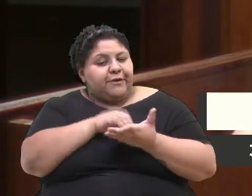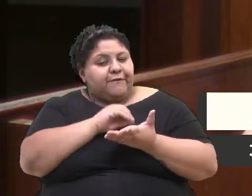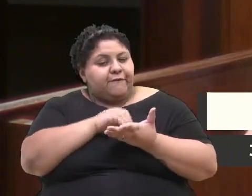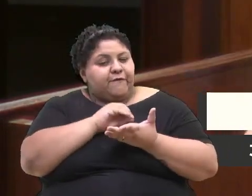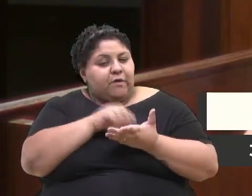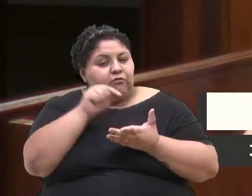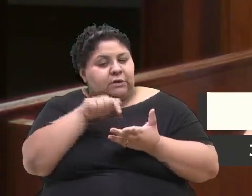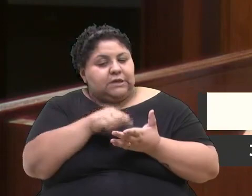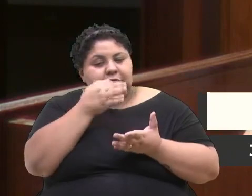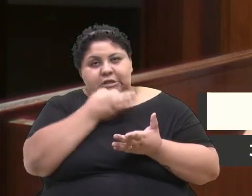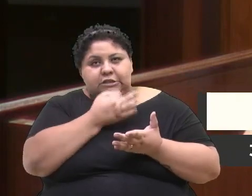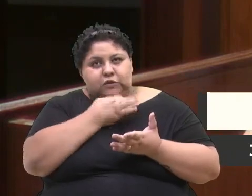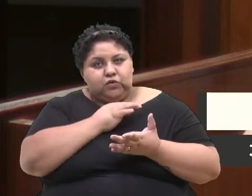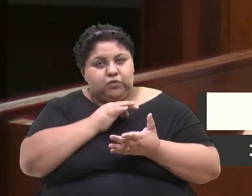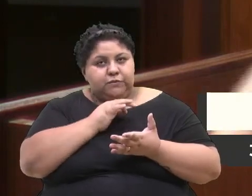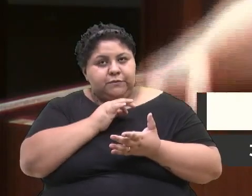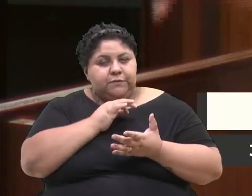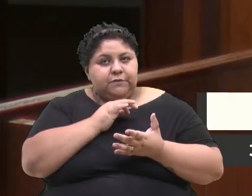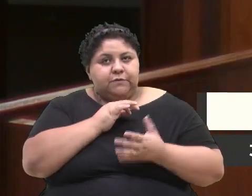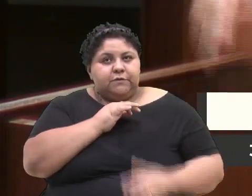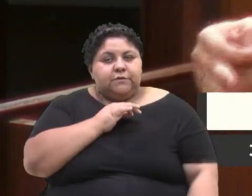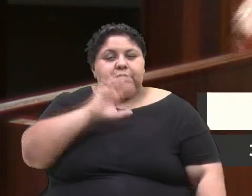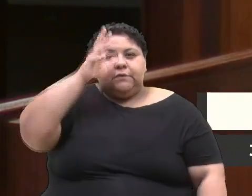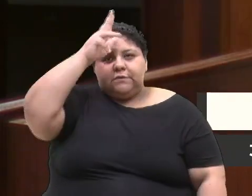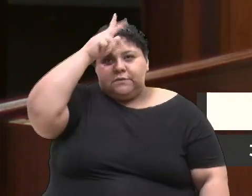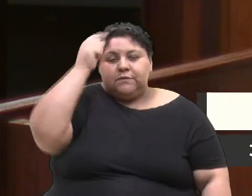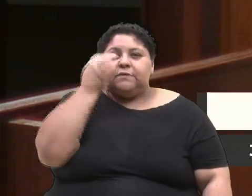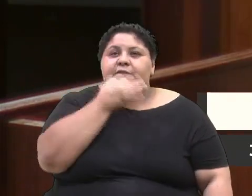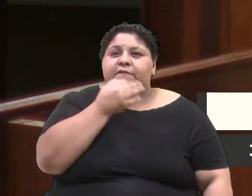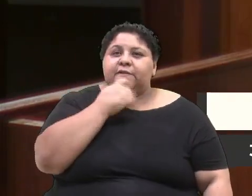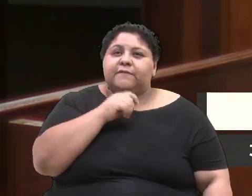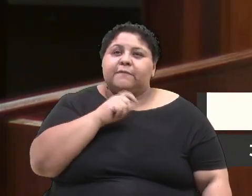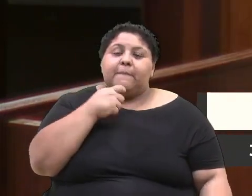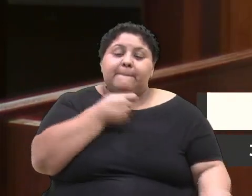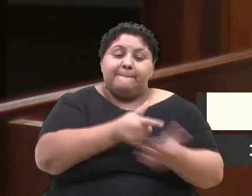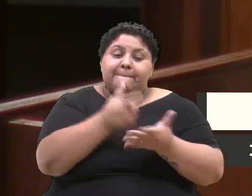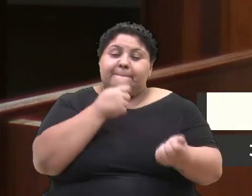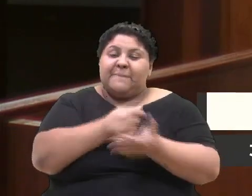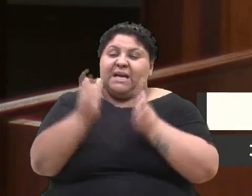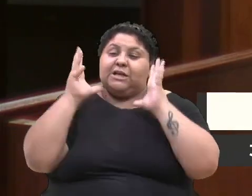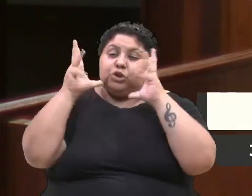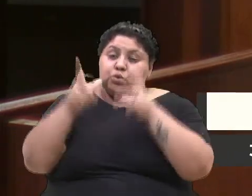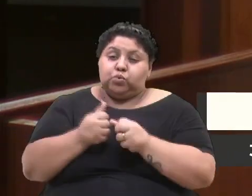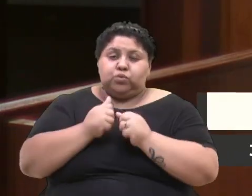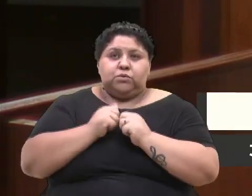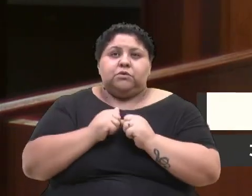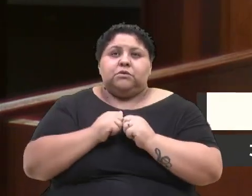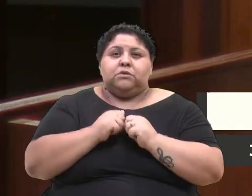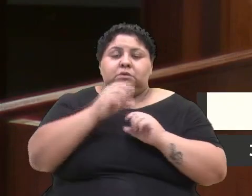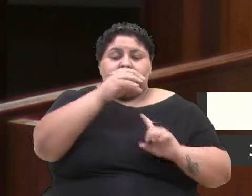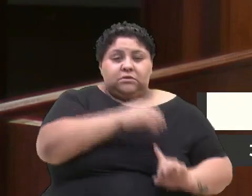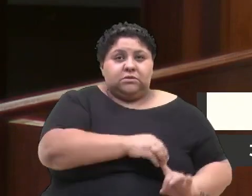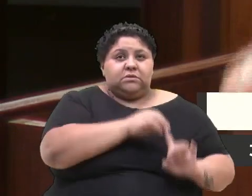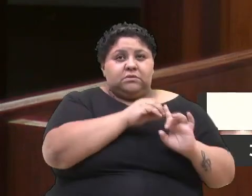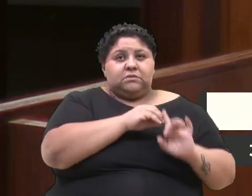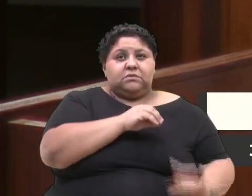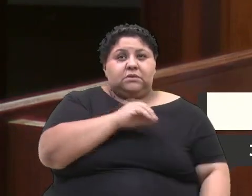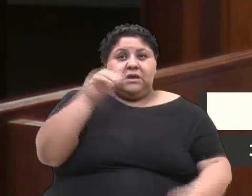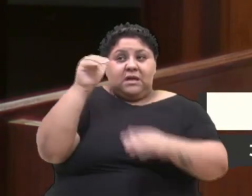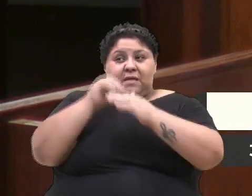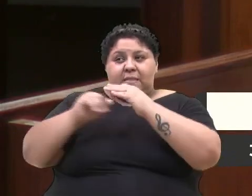Caxias do Sul. O município arca com todas as despesas, principalmente da média e da